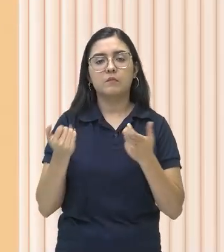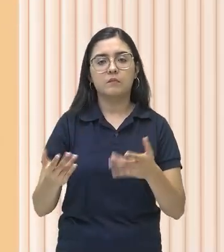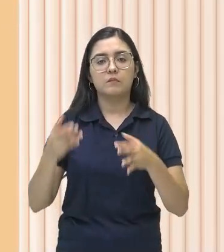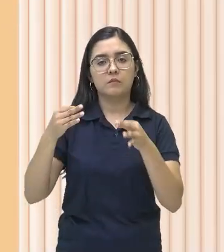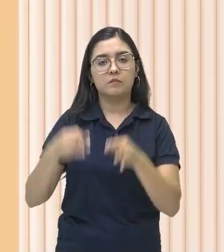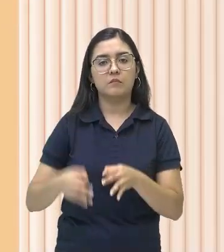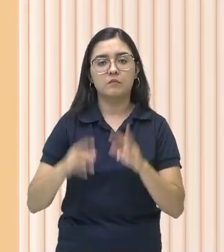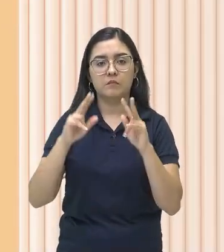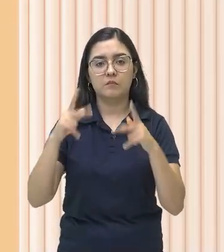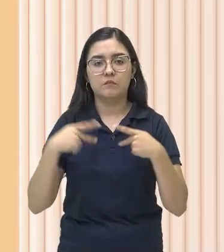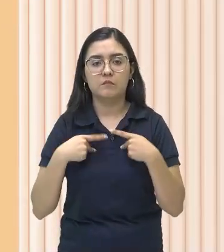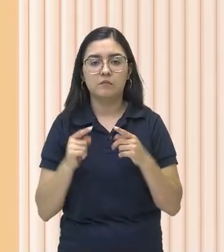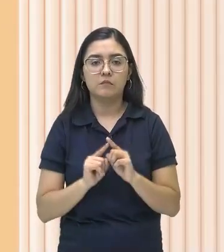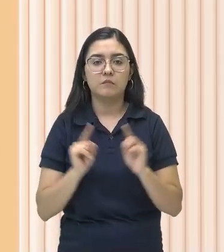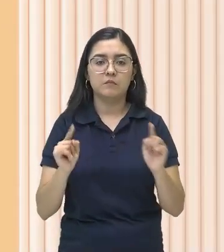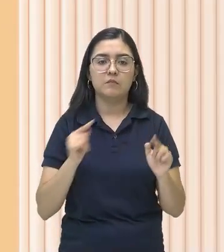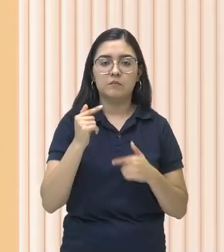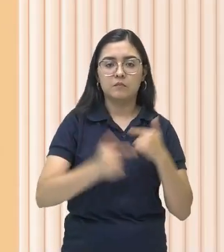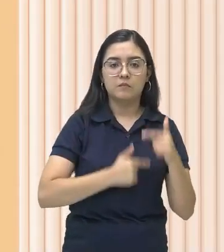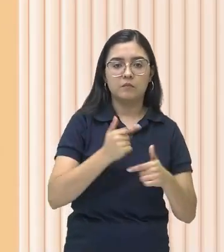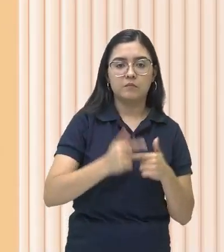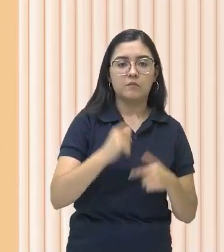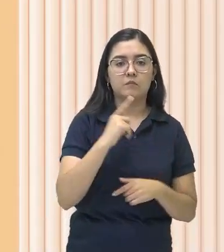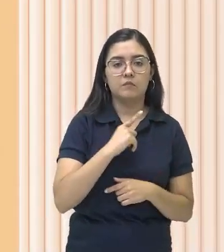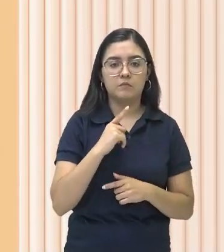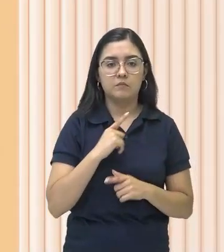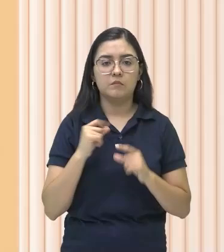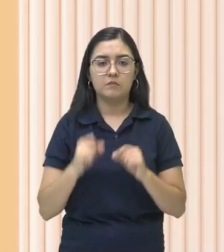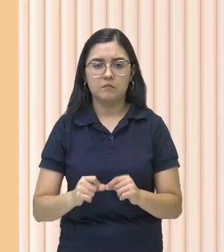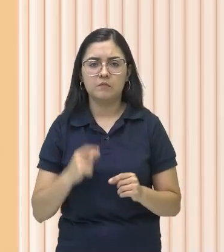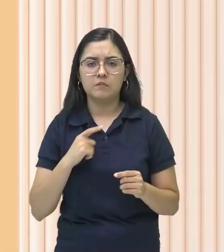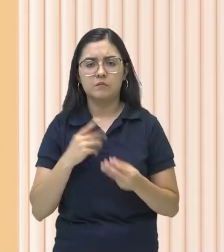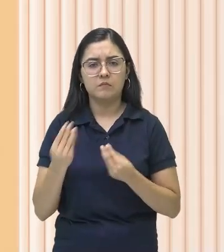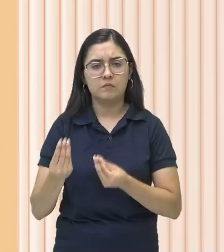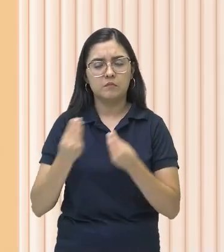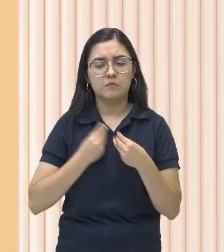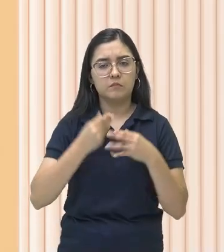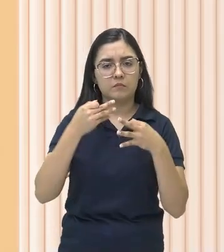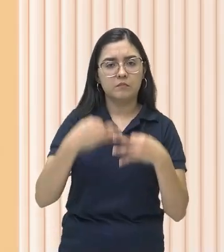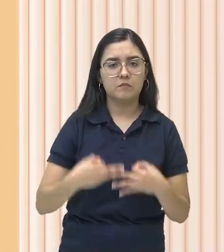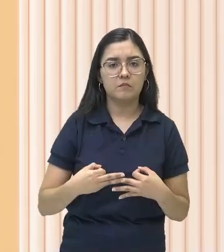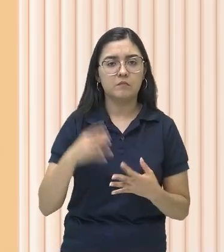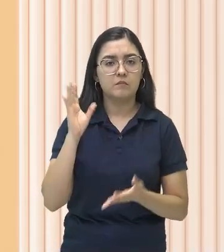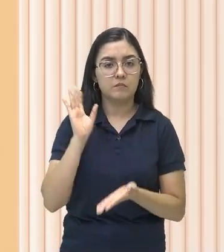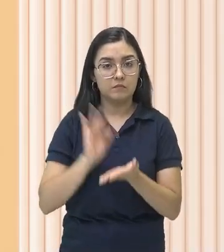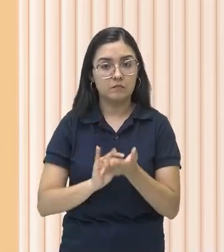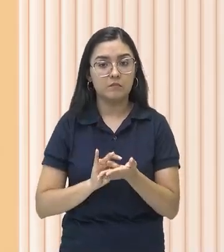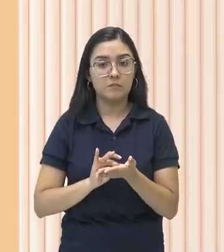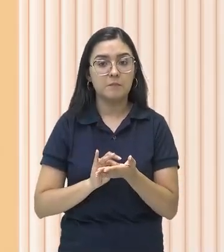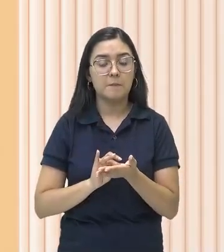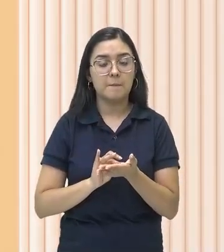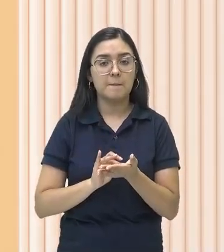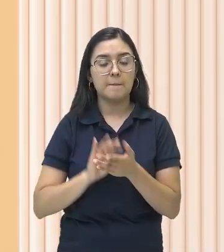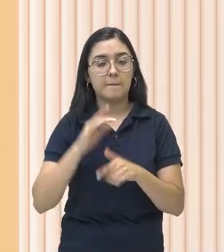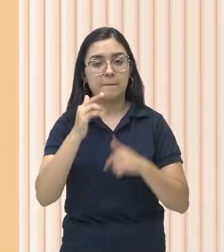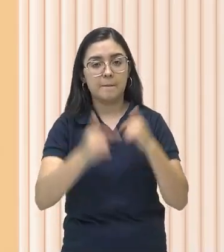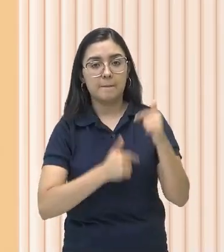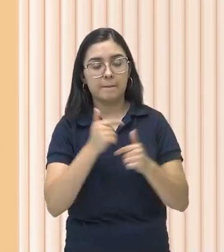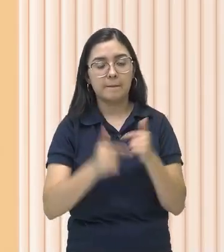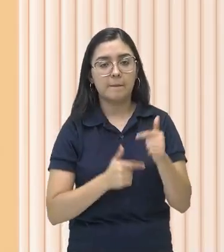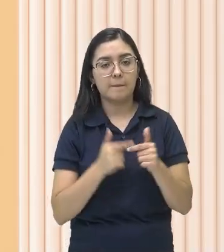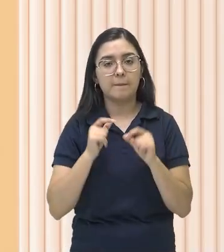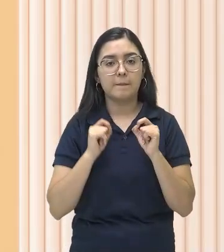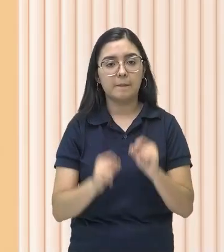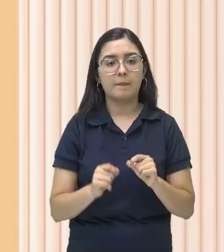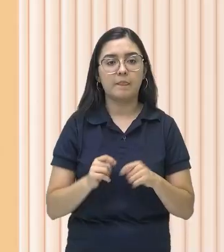o homem, mas esse trabalho que eu estou tendo está trazendo realmente essa dignidade para mim? Esse trabalho na qual eu